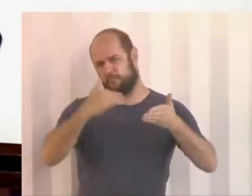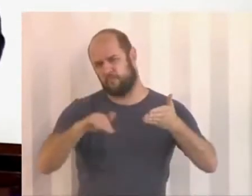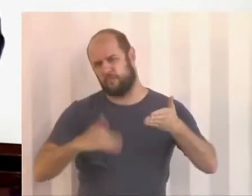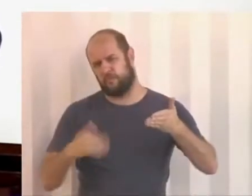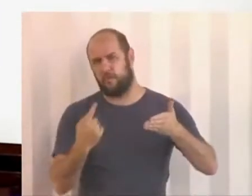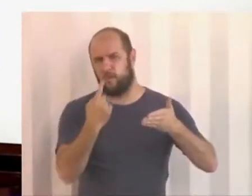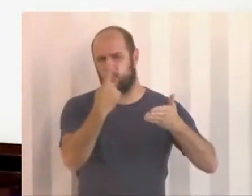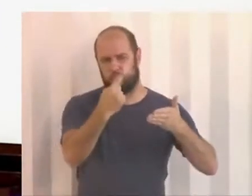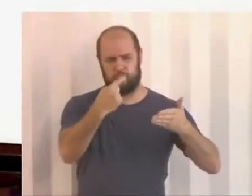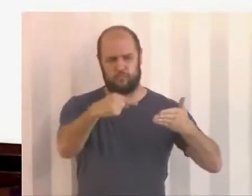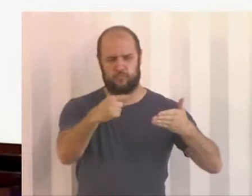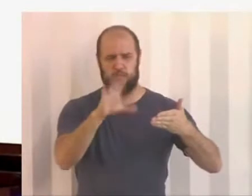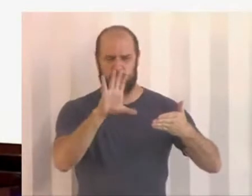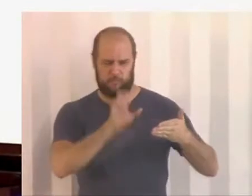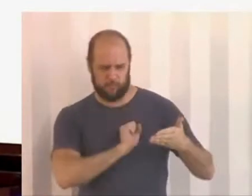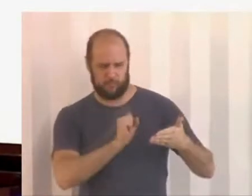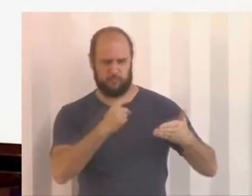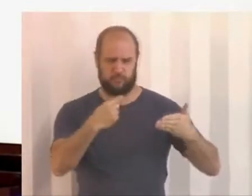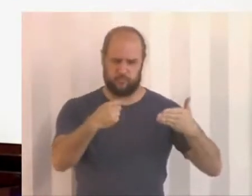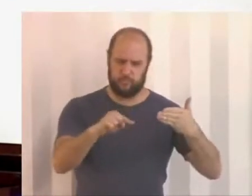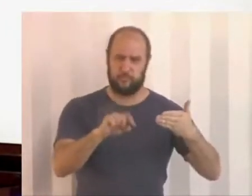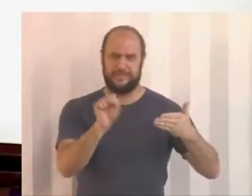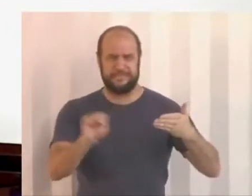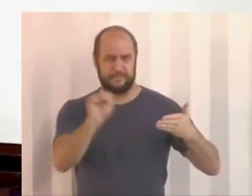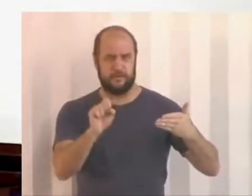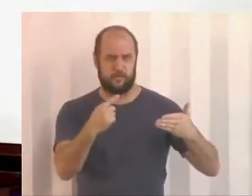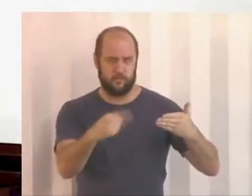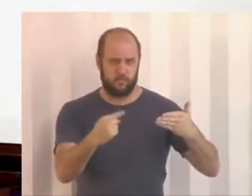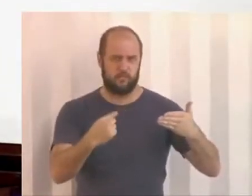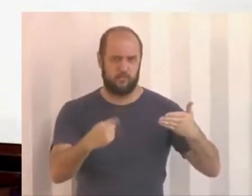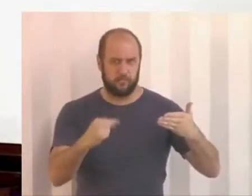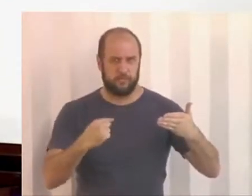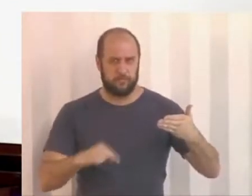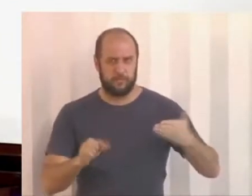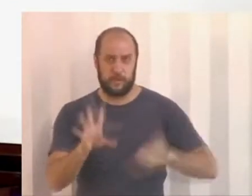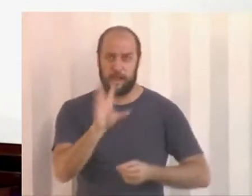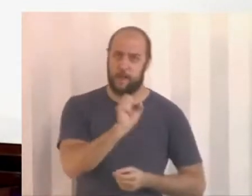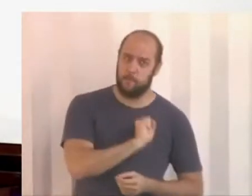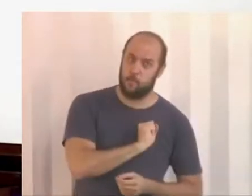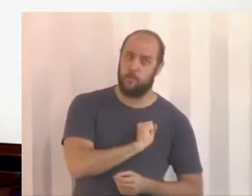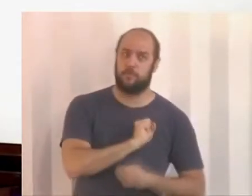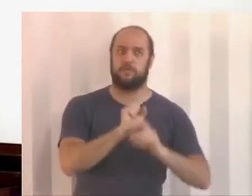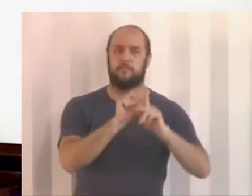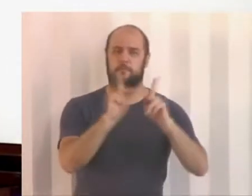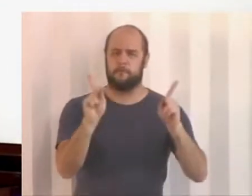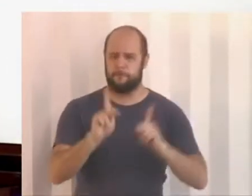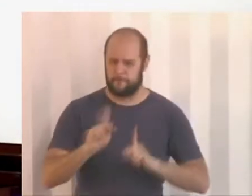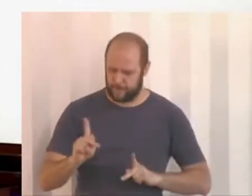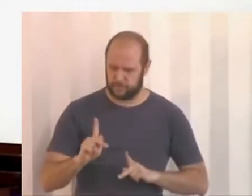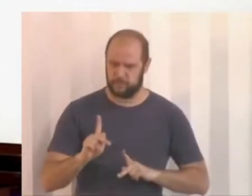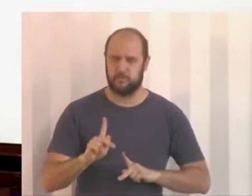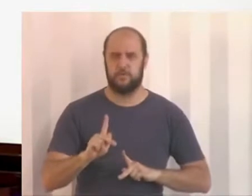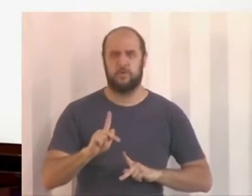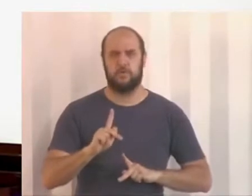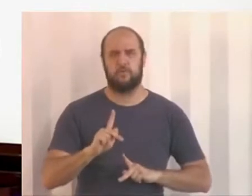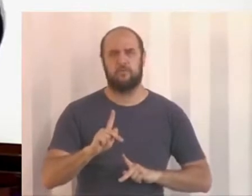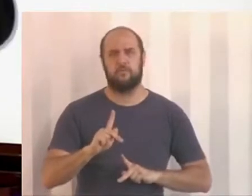É amor, porque é através do amor que eu consigo ter paz, é através do amor que eu consigo